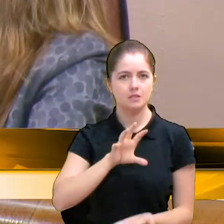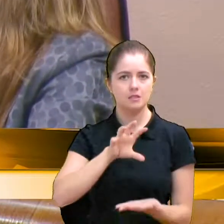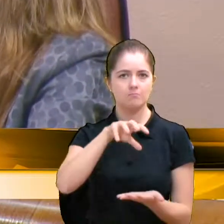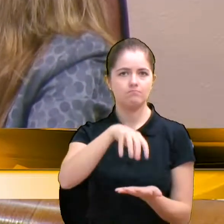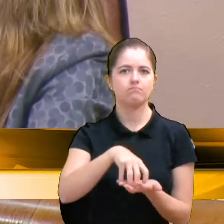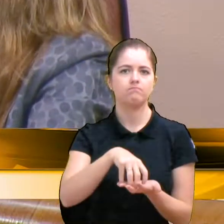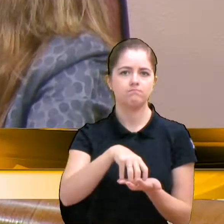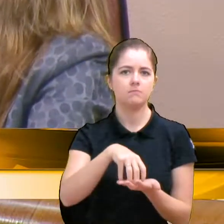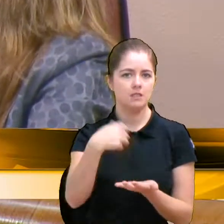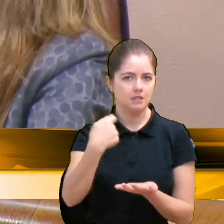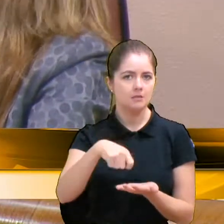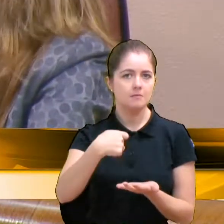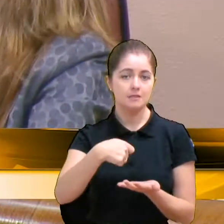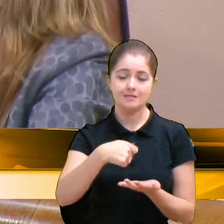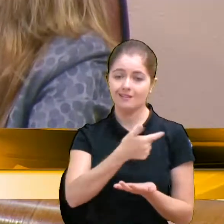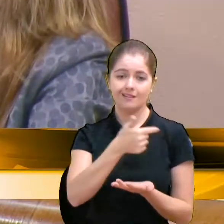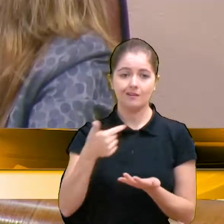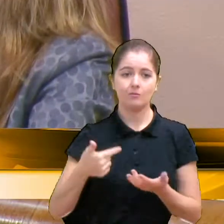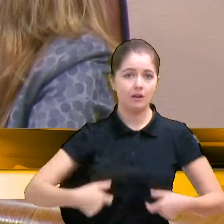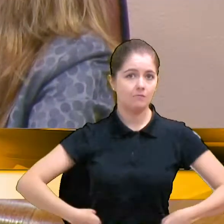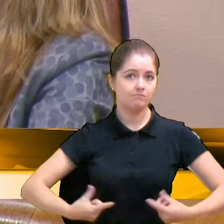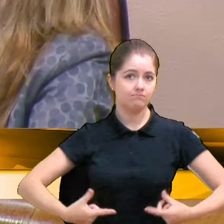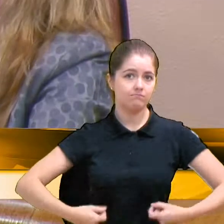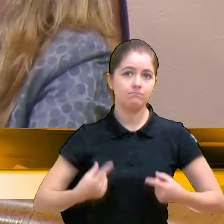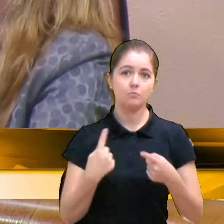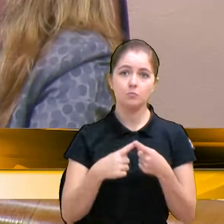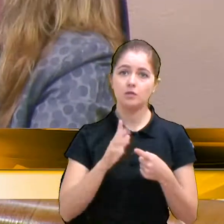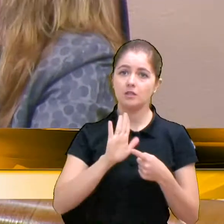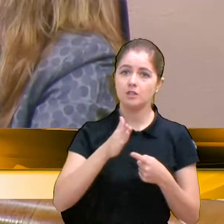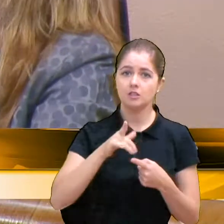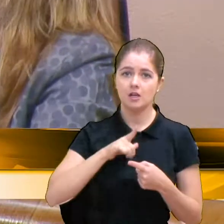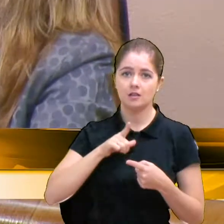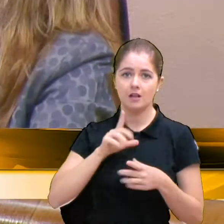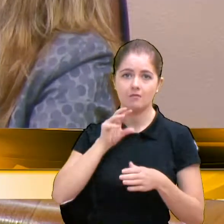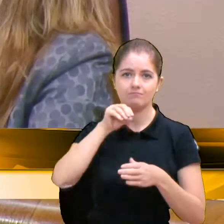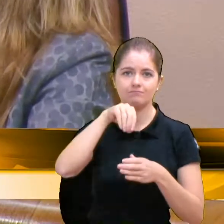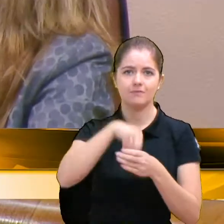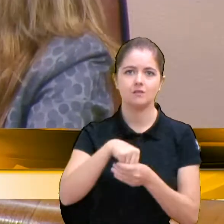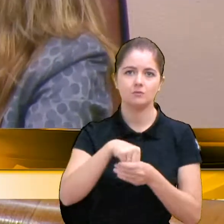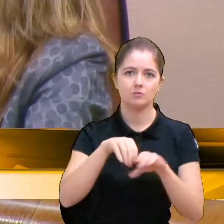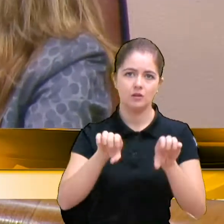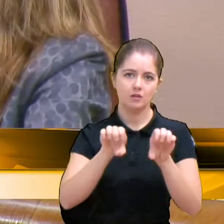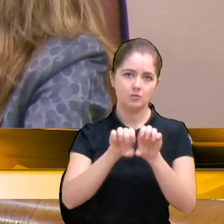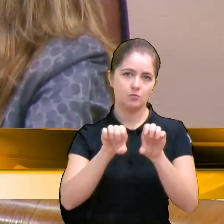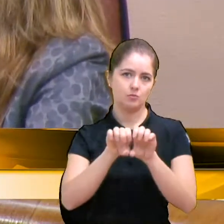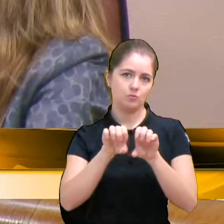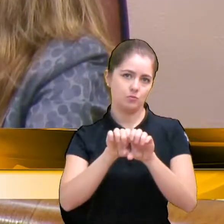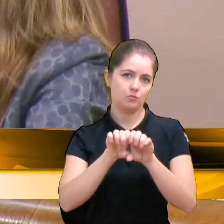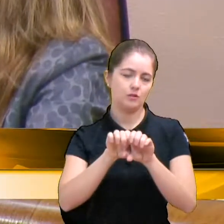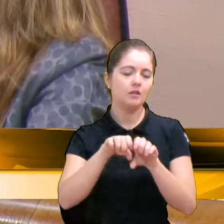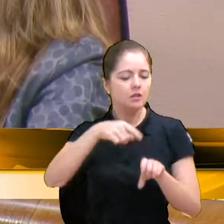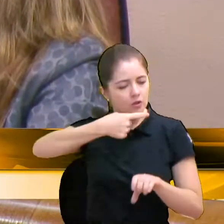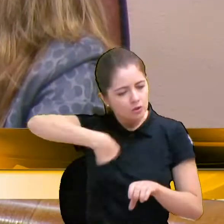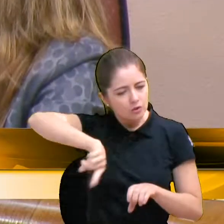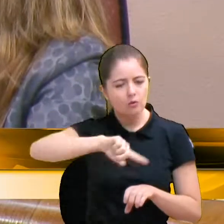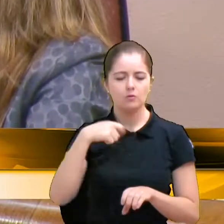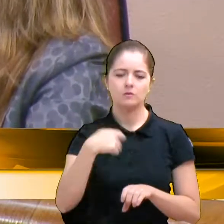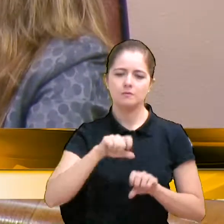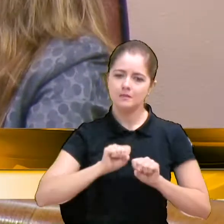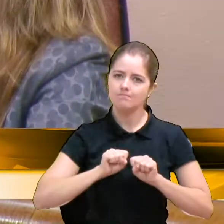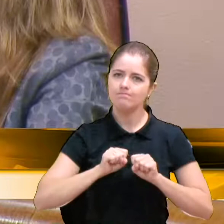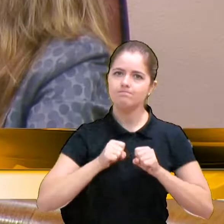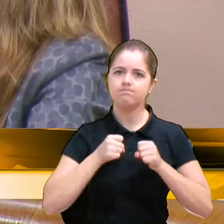né? Porque já está dentro da estrutura, e nós precisamos, de fato, fortalecer